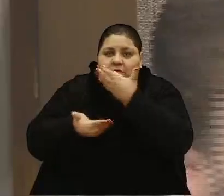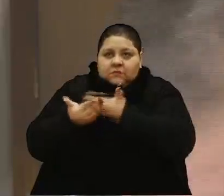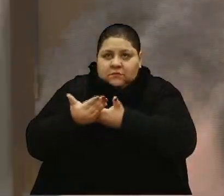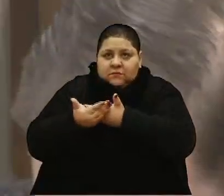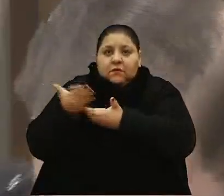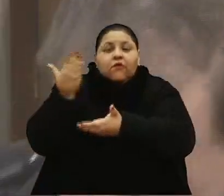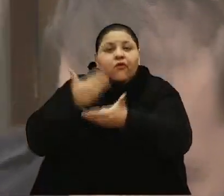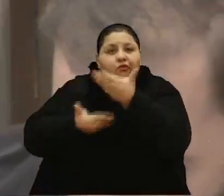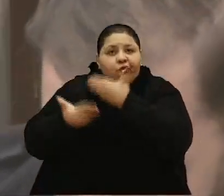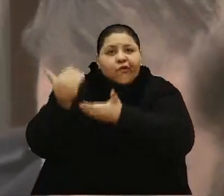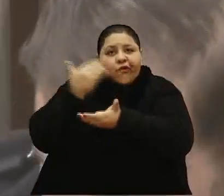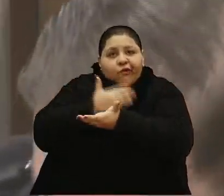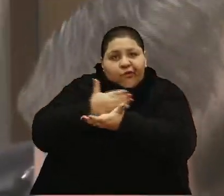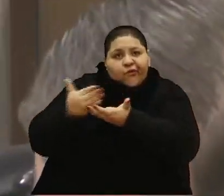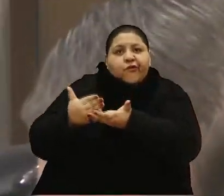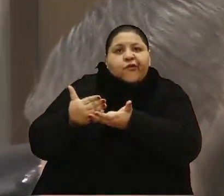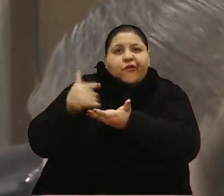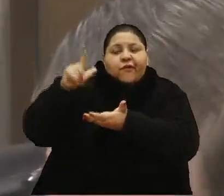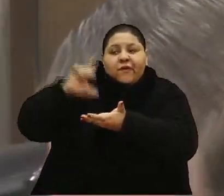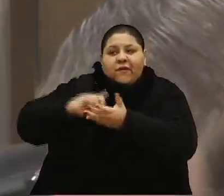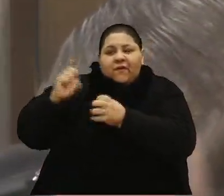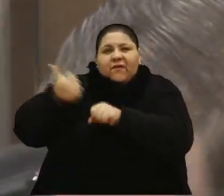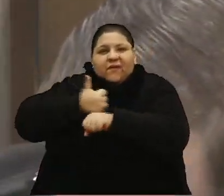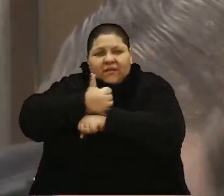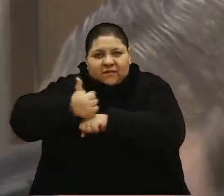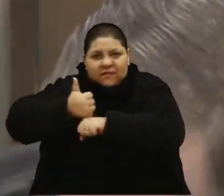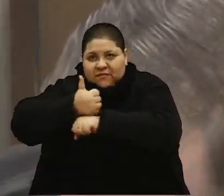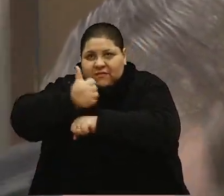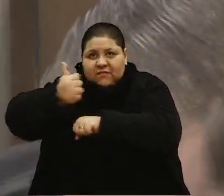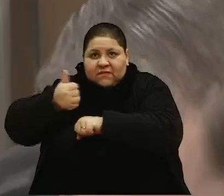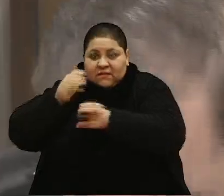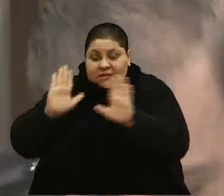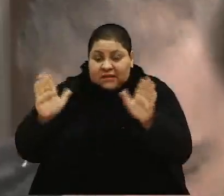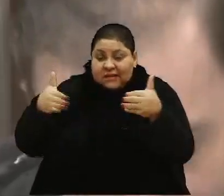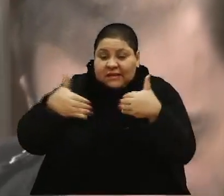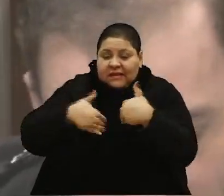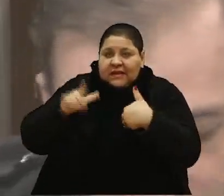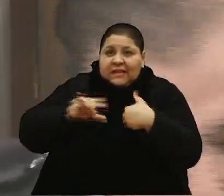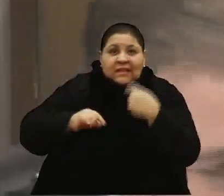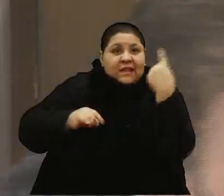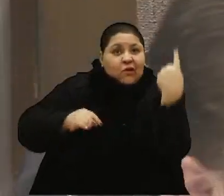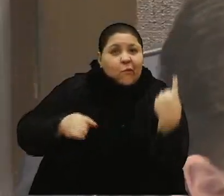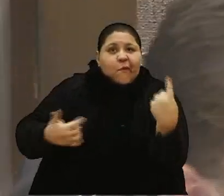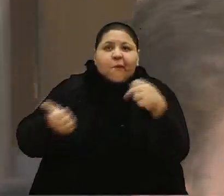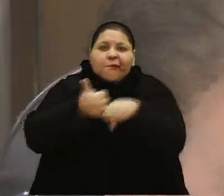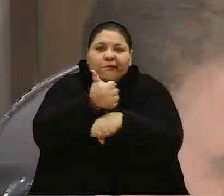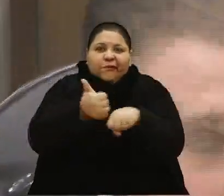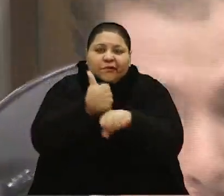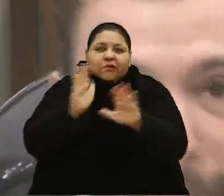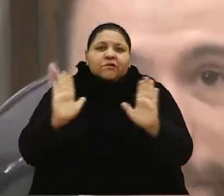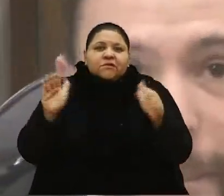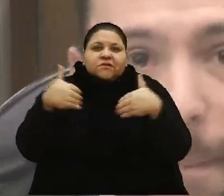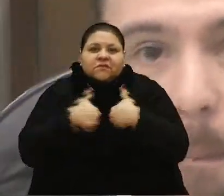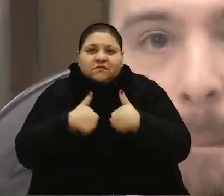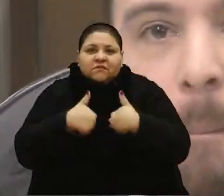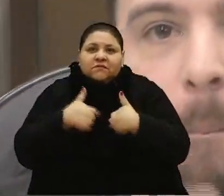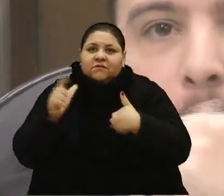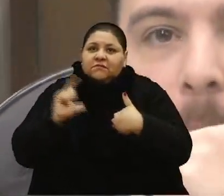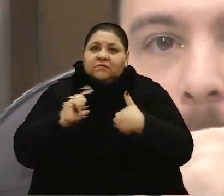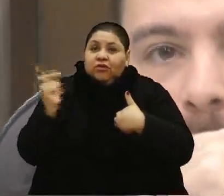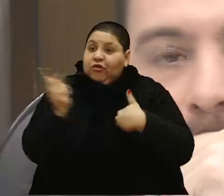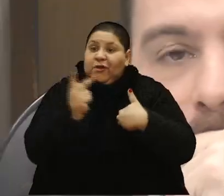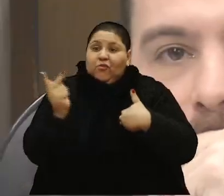atendimento iniciou, eles estão com profissionais. Profissional para o autismo, tem uma profissional para o autismo ainda, não tem para os